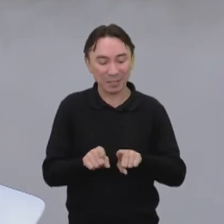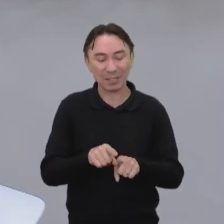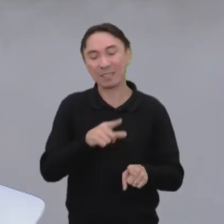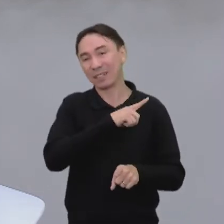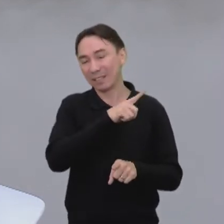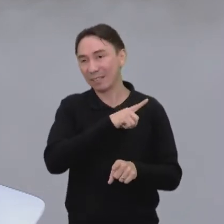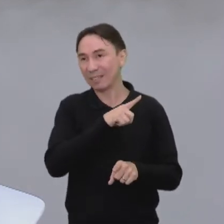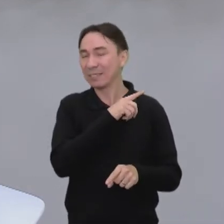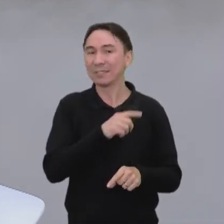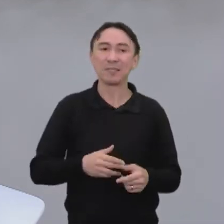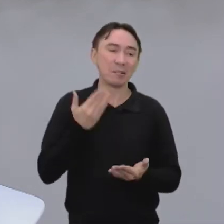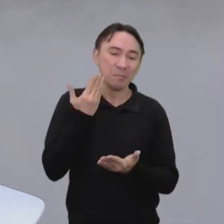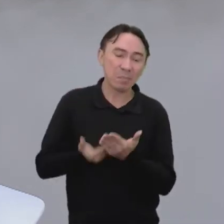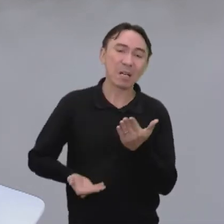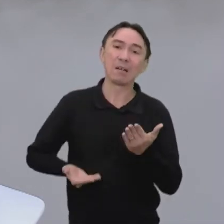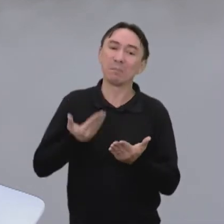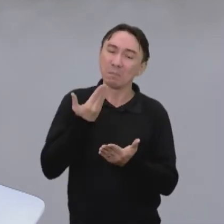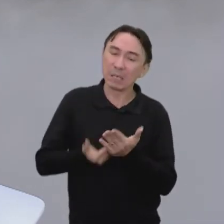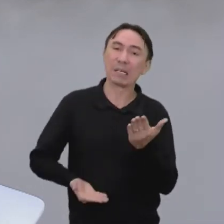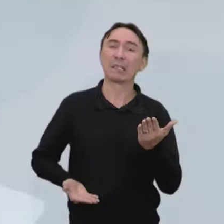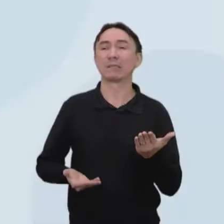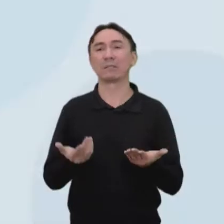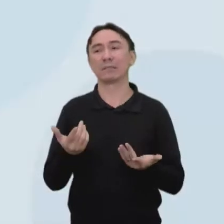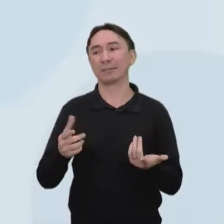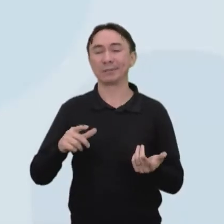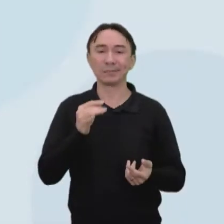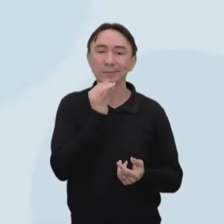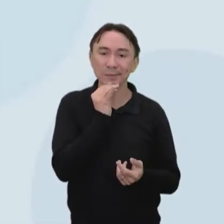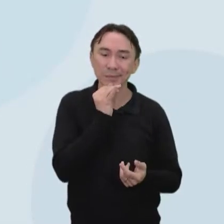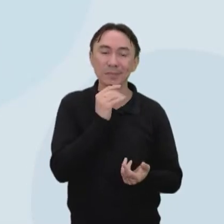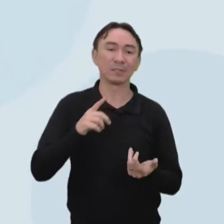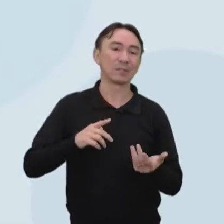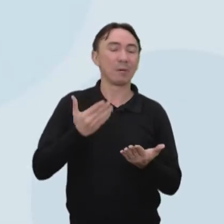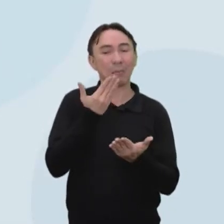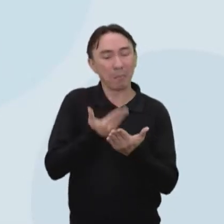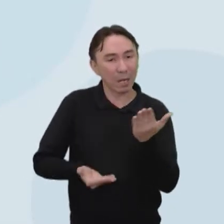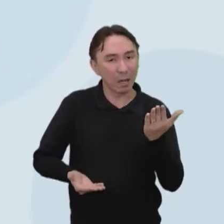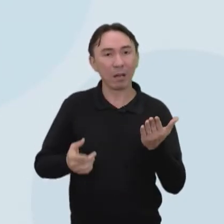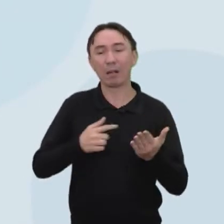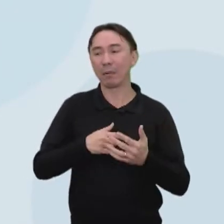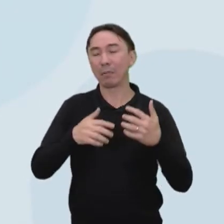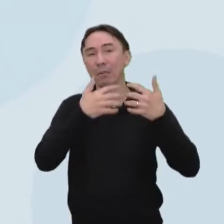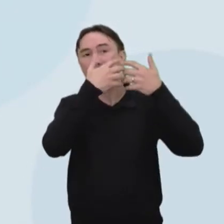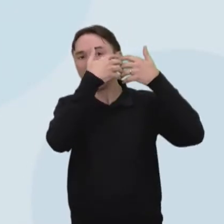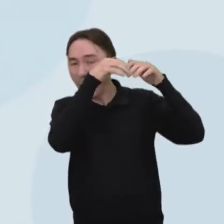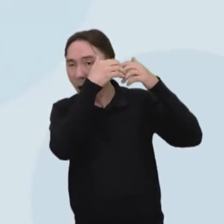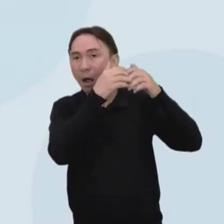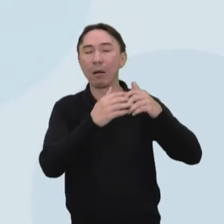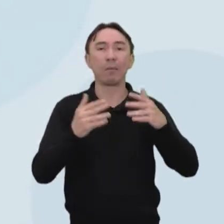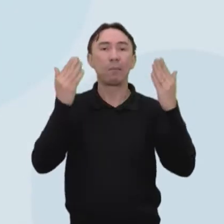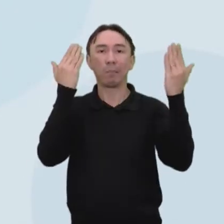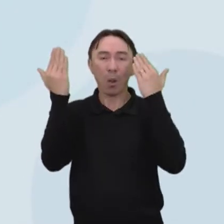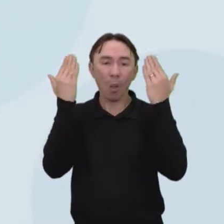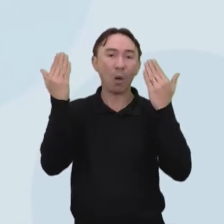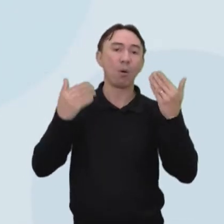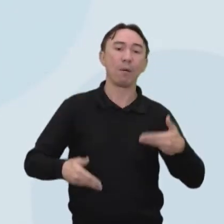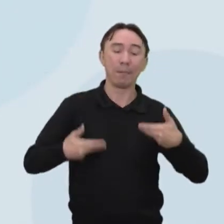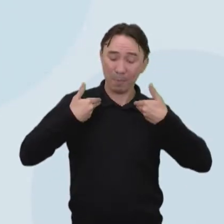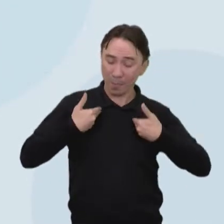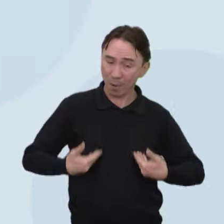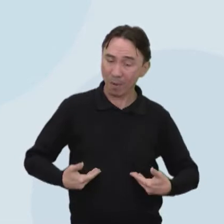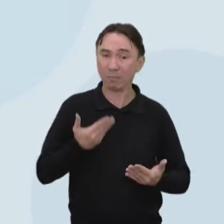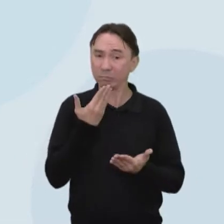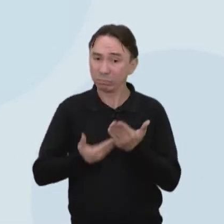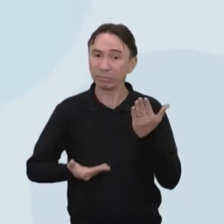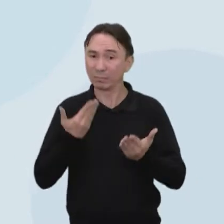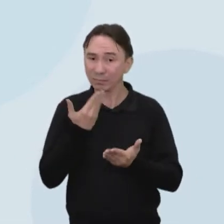de prejuízos biológicos, falamos também de prejuízos psicológicos, a questão da